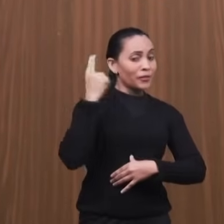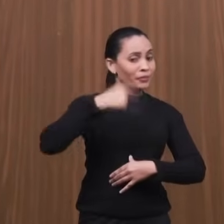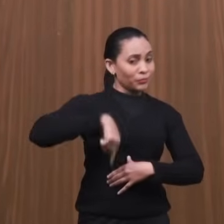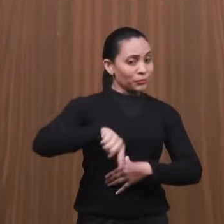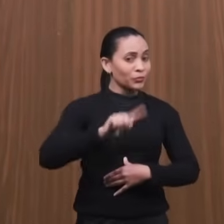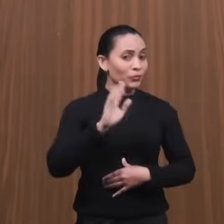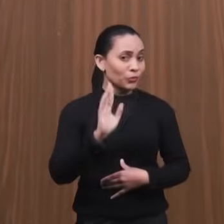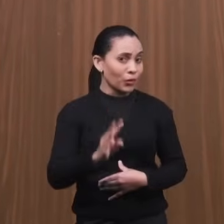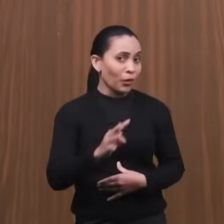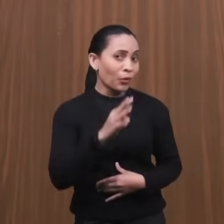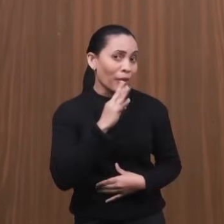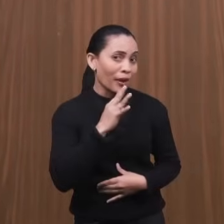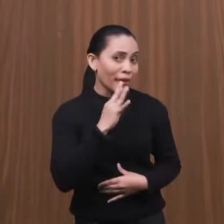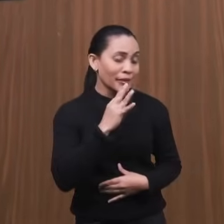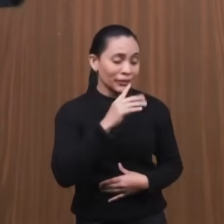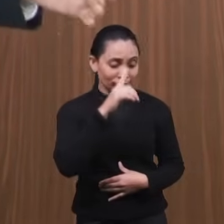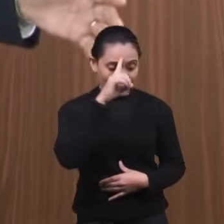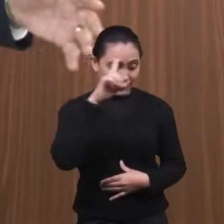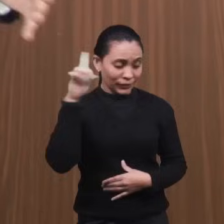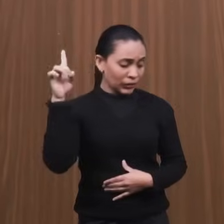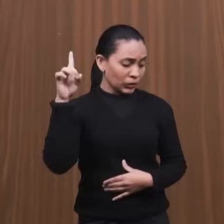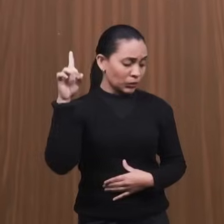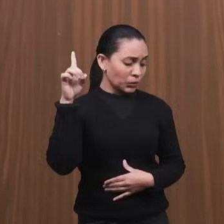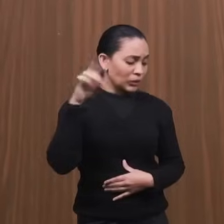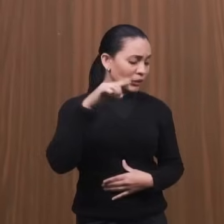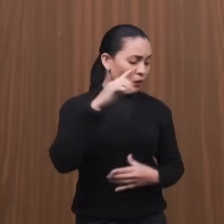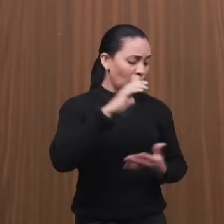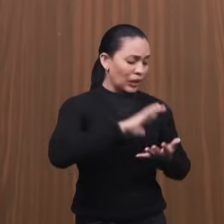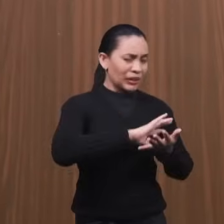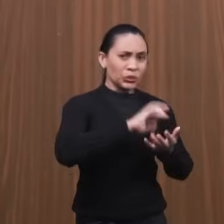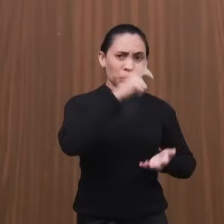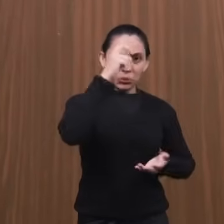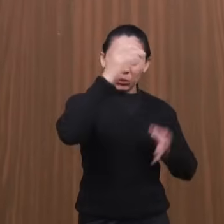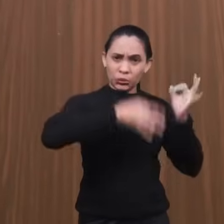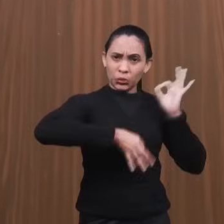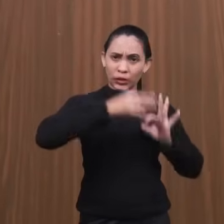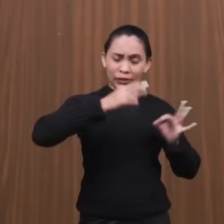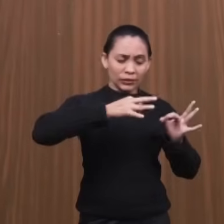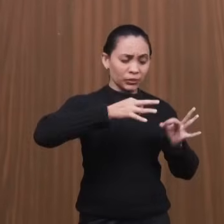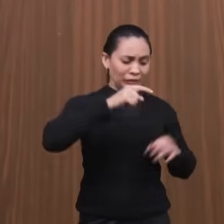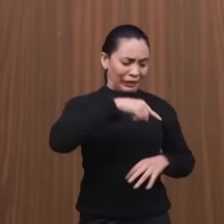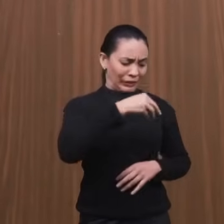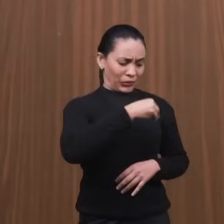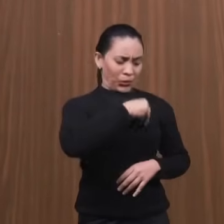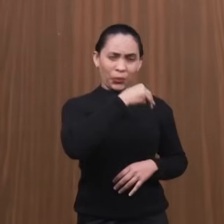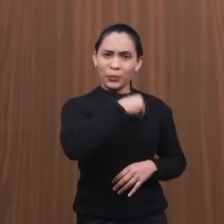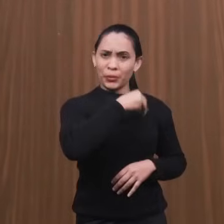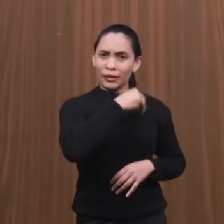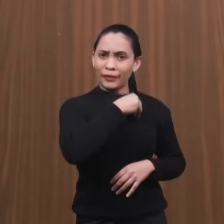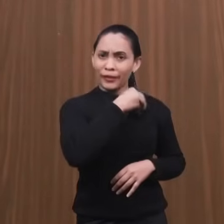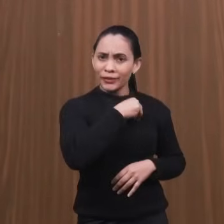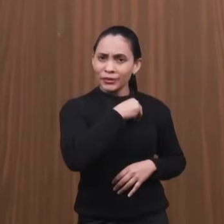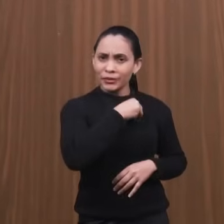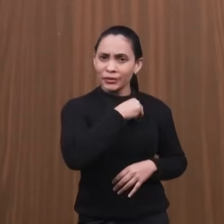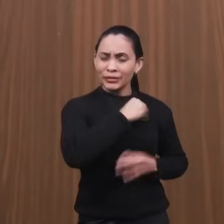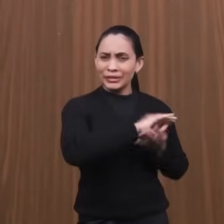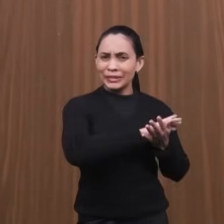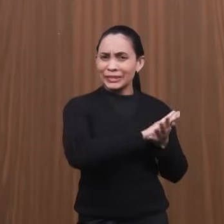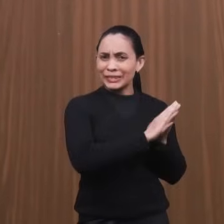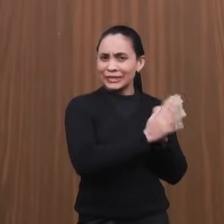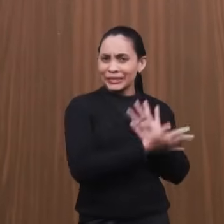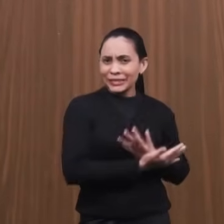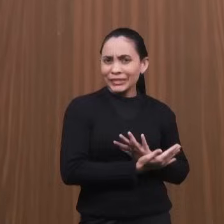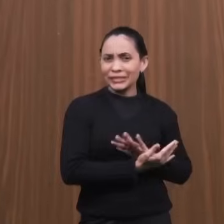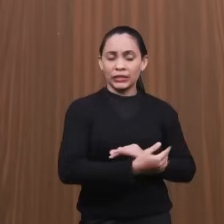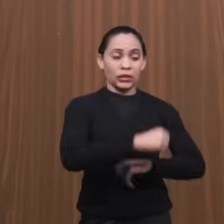conhece, não é? A destruição que veio, por quê? Por conta da abominação e do pecado que estavam vivendo. Os dias